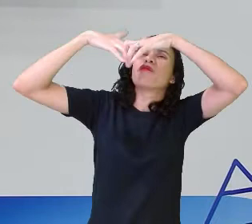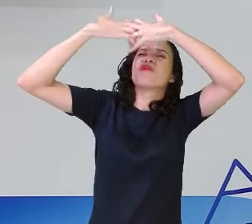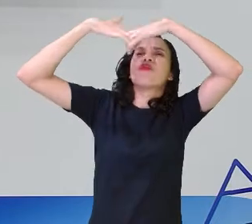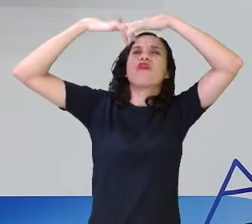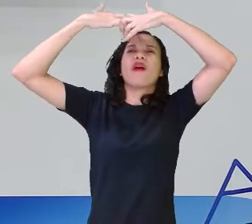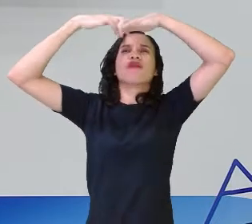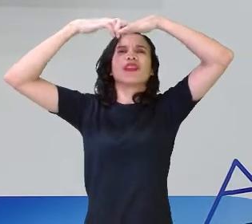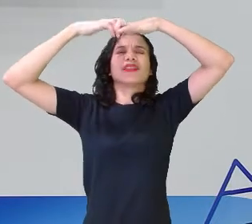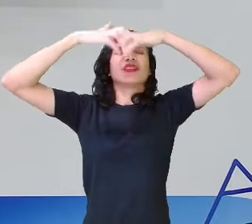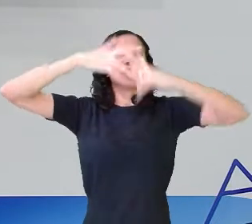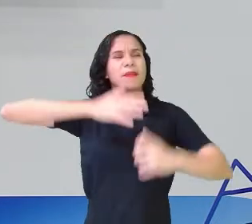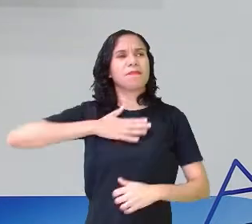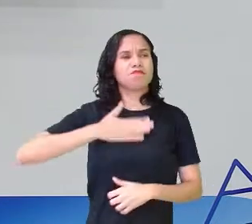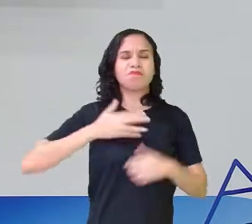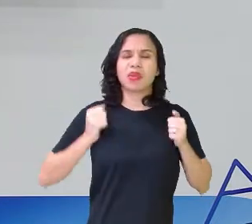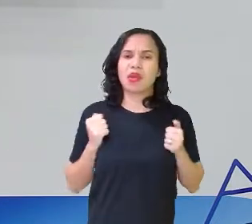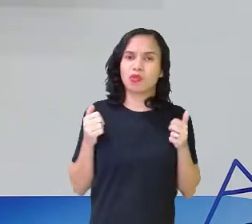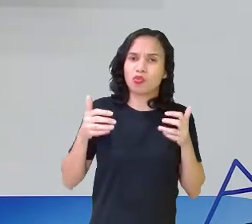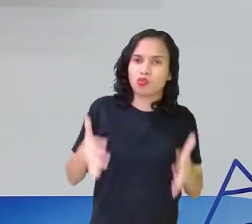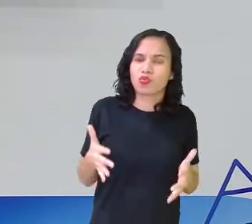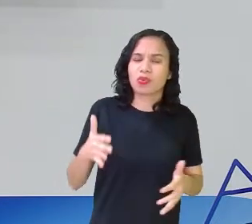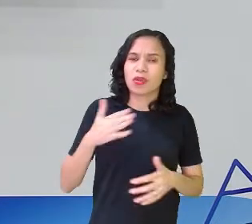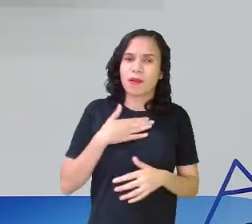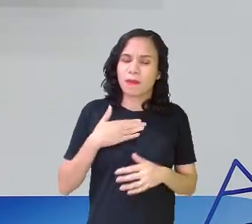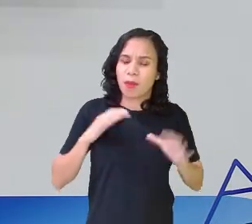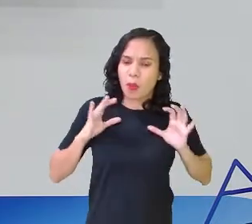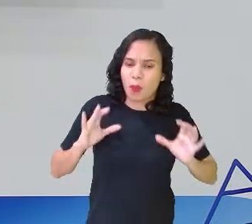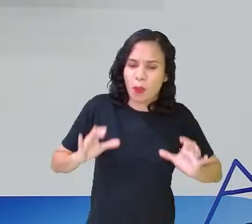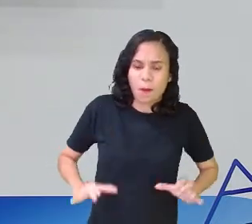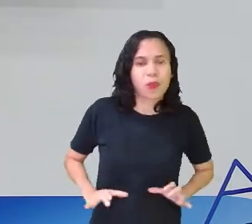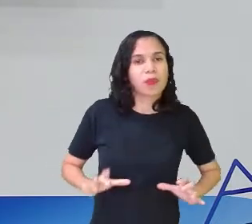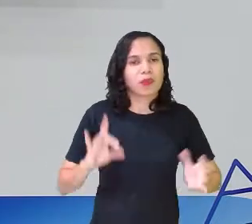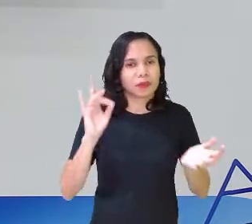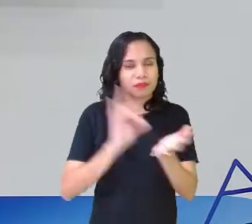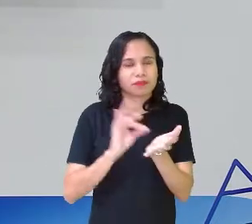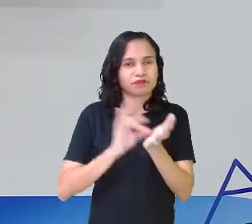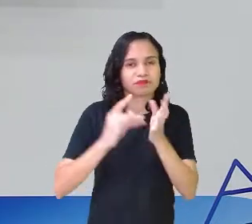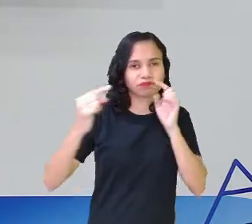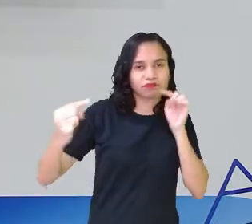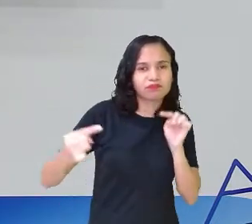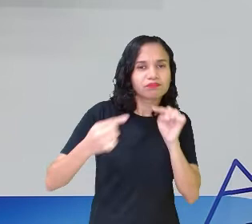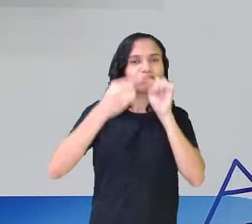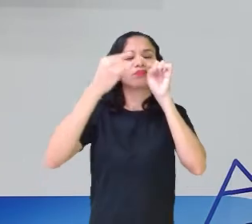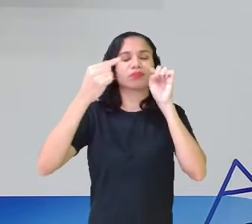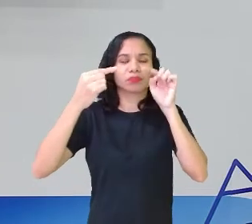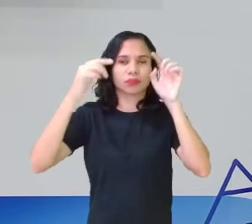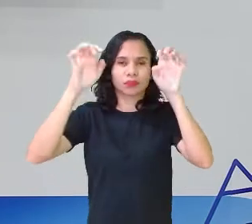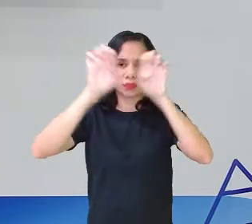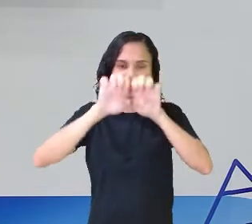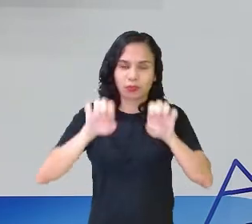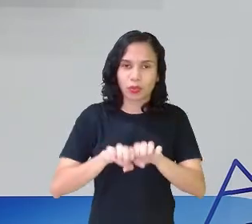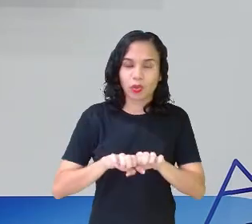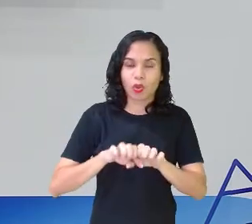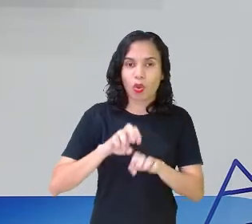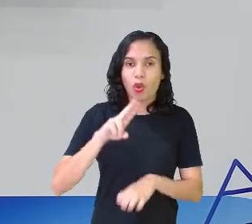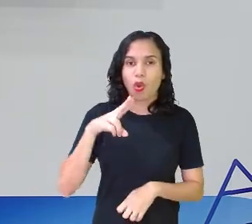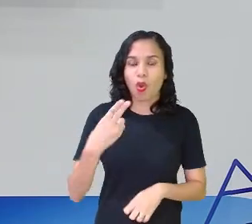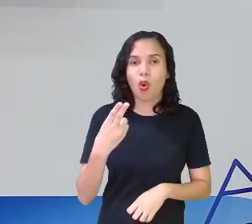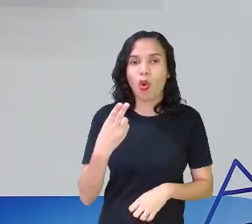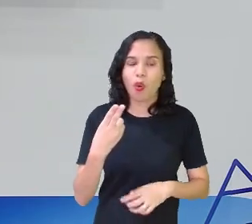a nossa atitude, se a acessibilidade atitudinal, ela está estruturada ou ela está